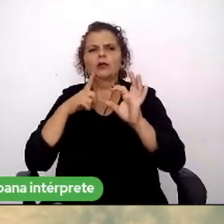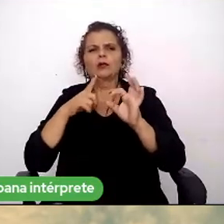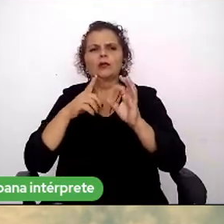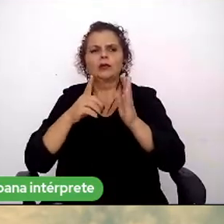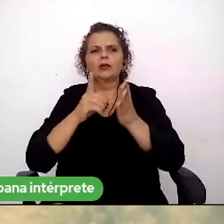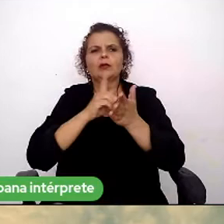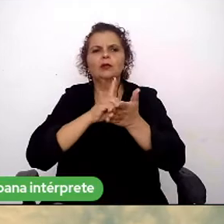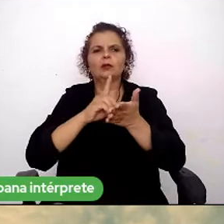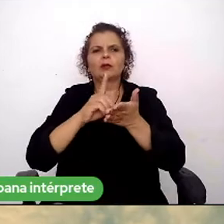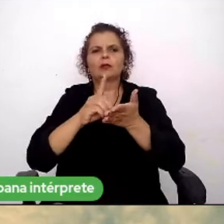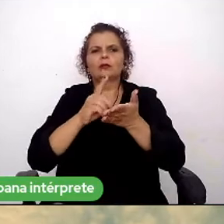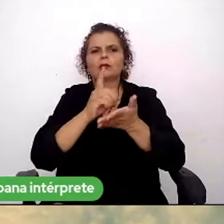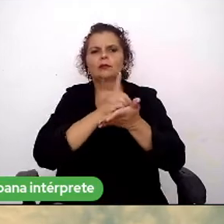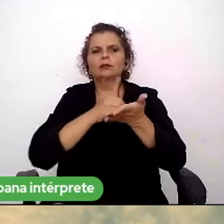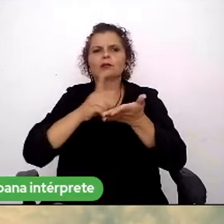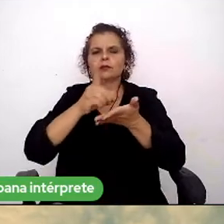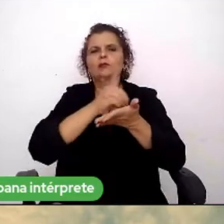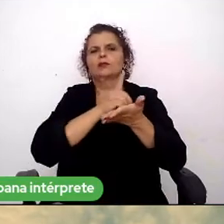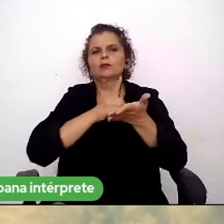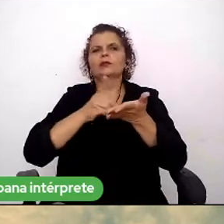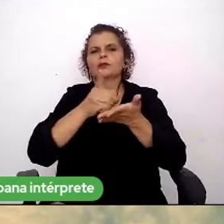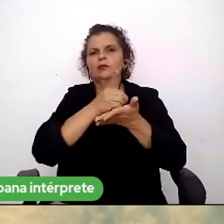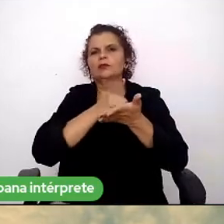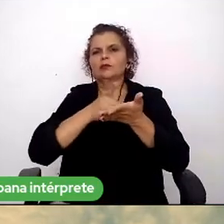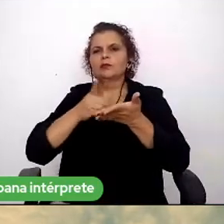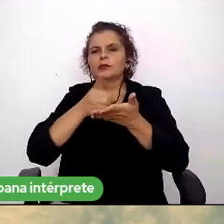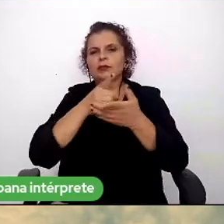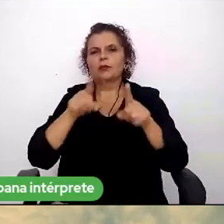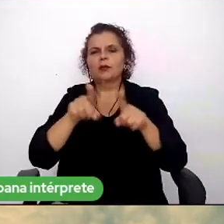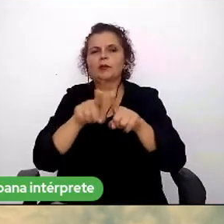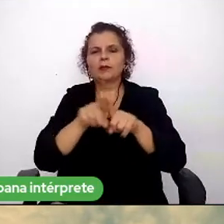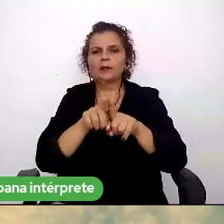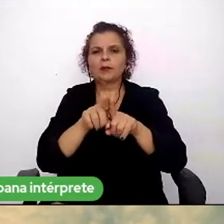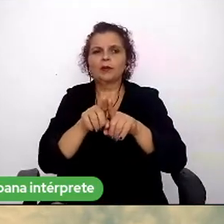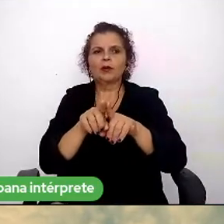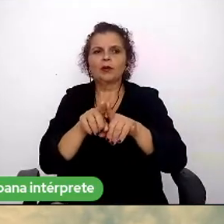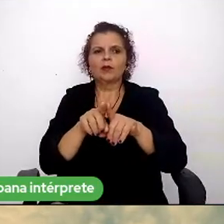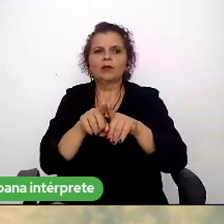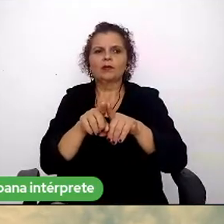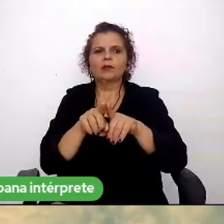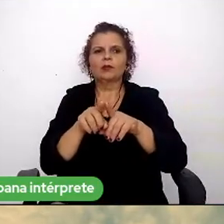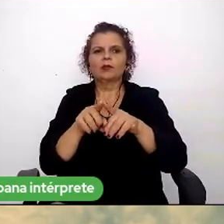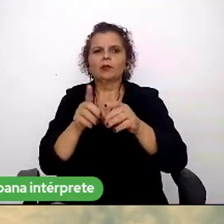thinking? Tá, eu acho que é legal da gente conversar aqui um pouco